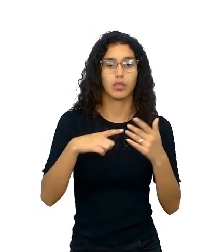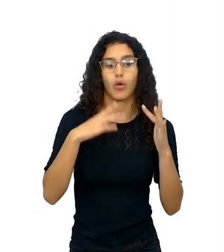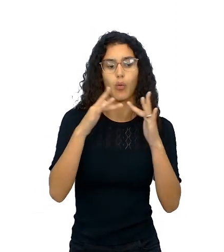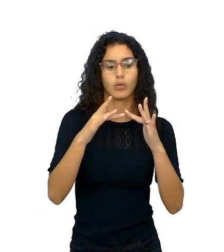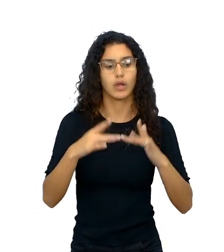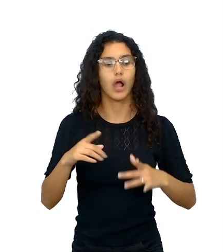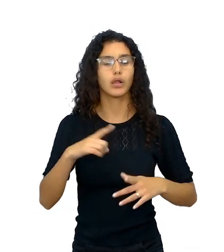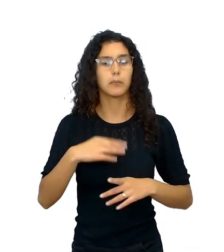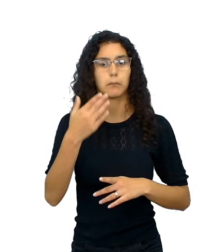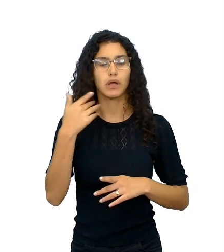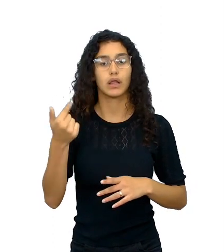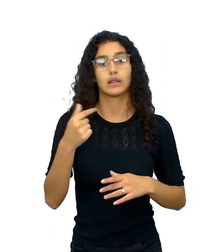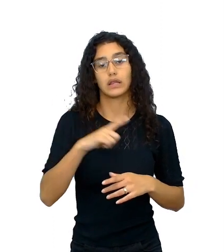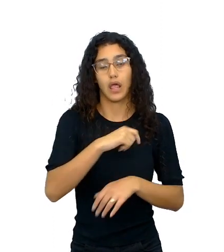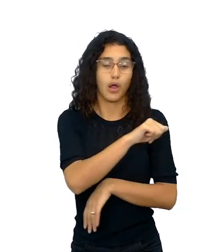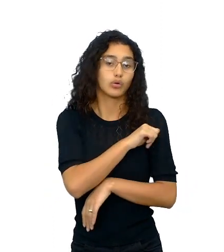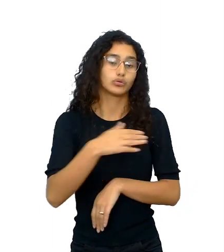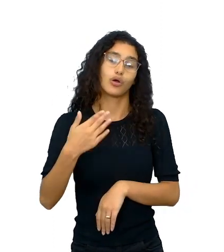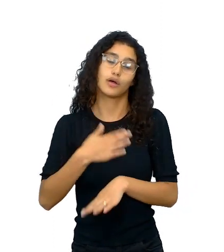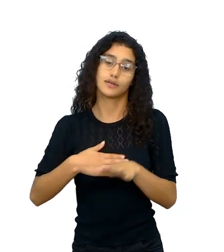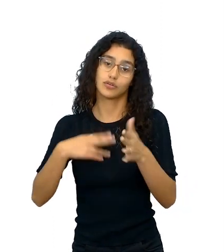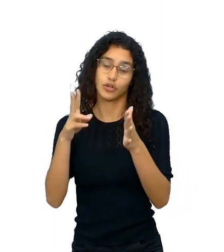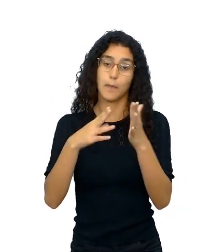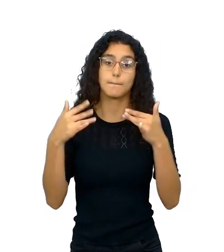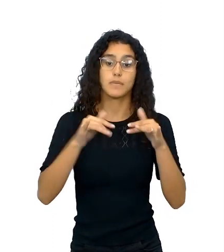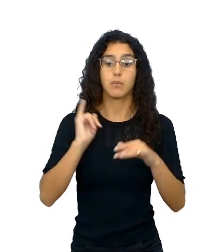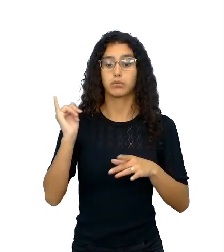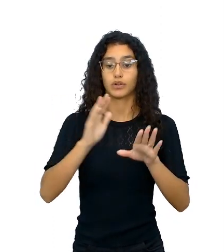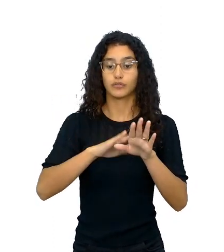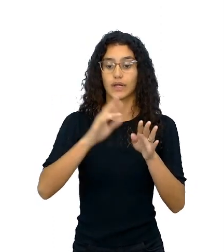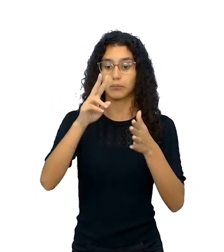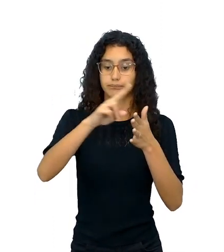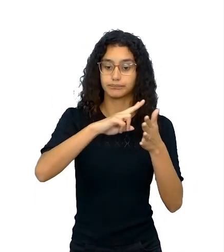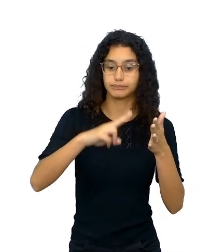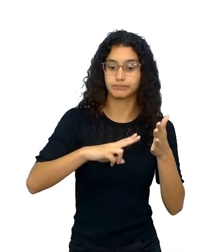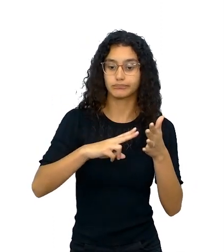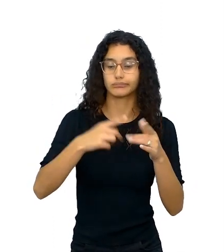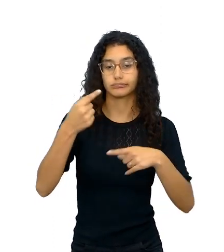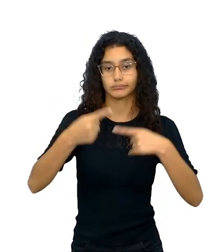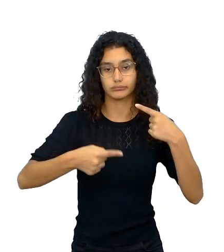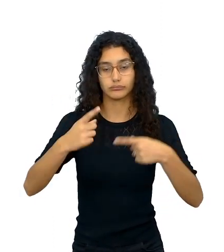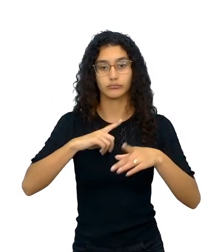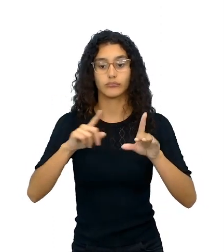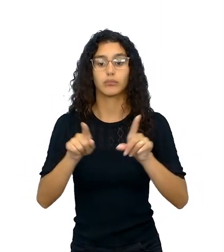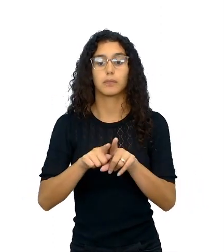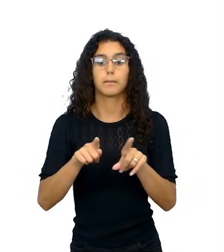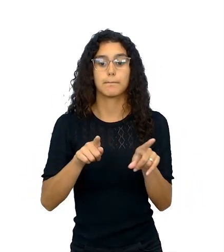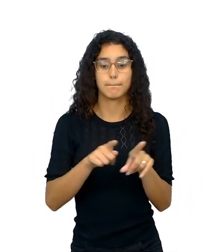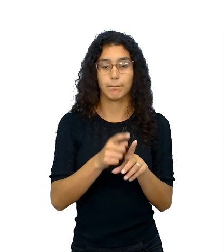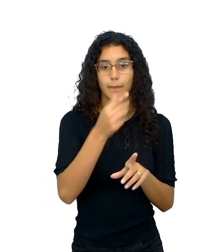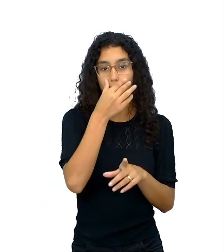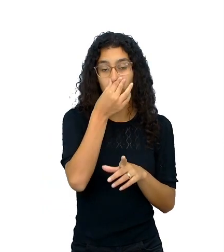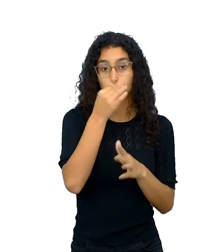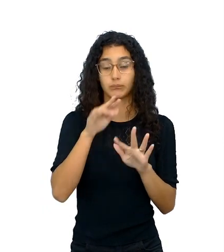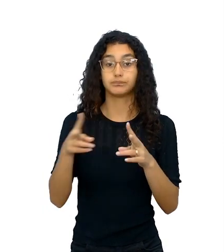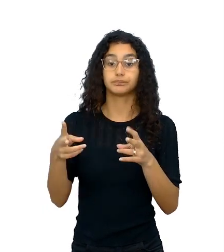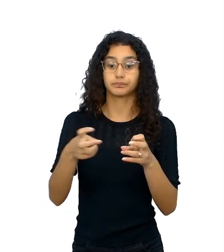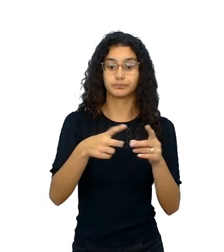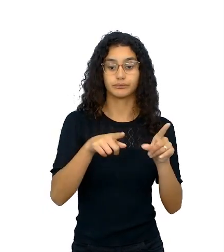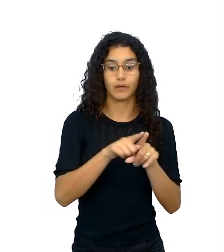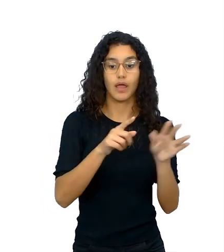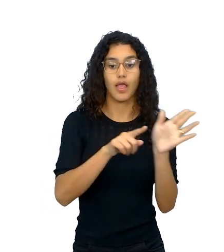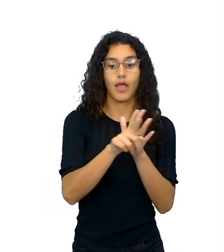voluntários, alunos que gostem de ler, tá? Mas o importante é fazer a leitura, a discussão, não é? E observar que